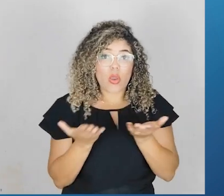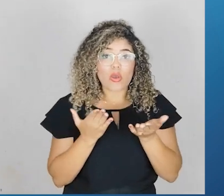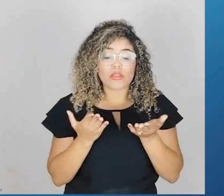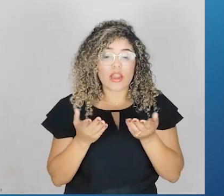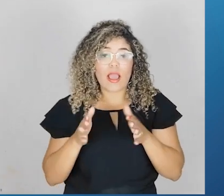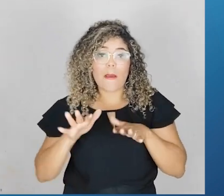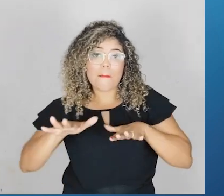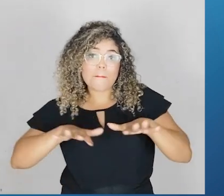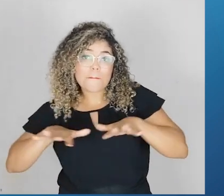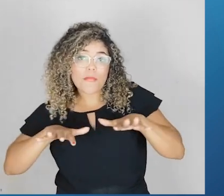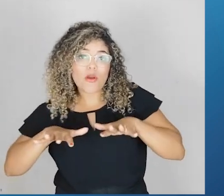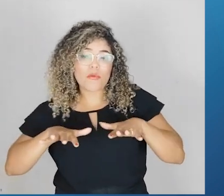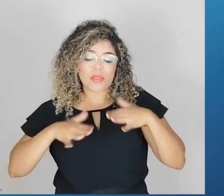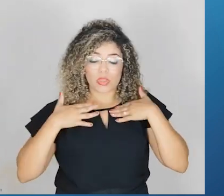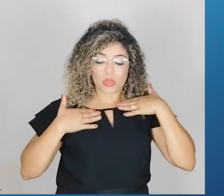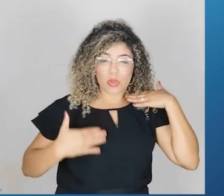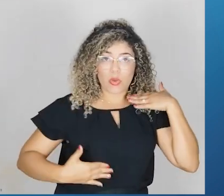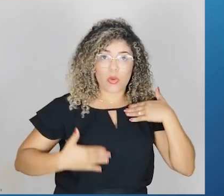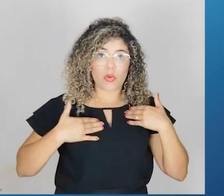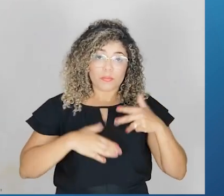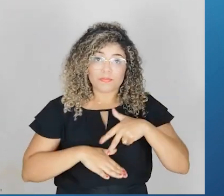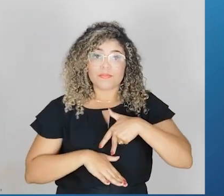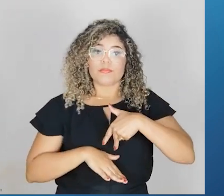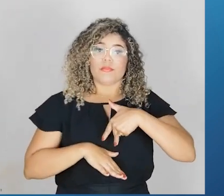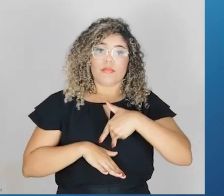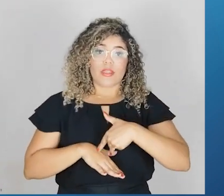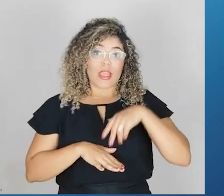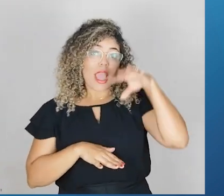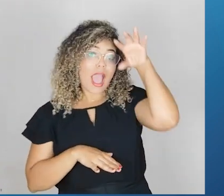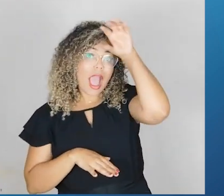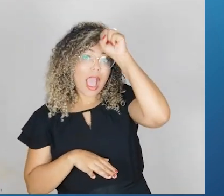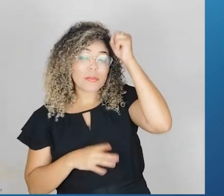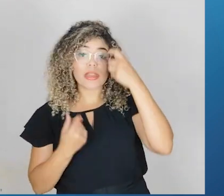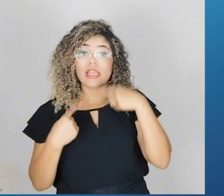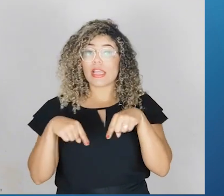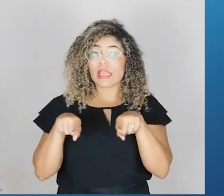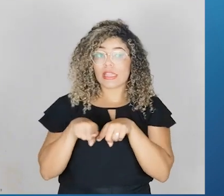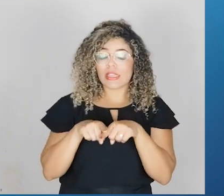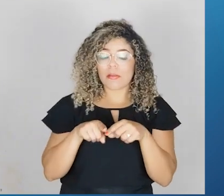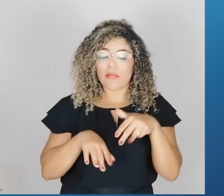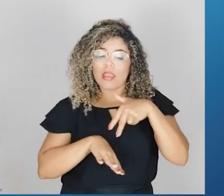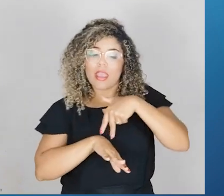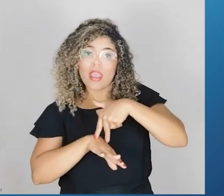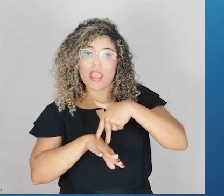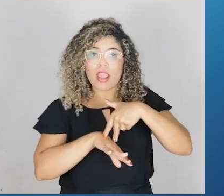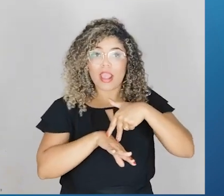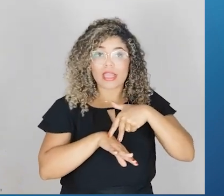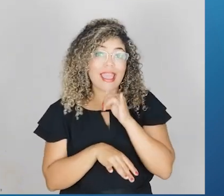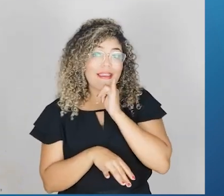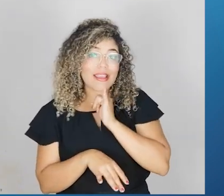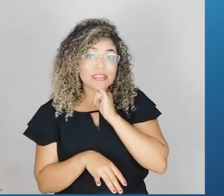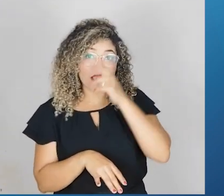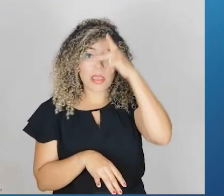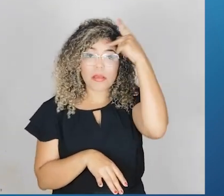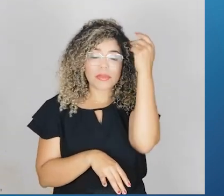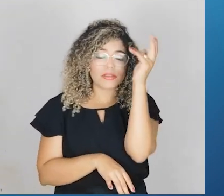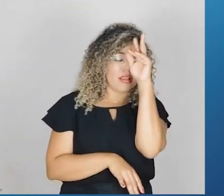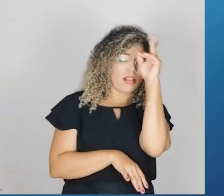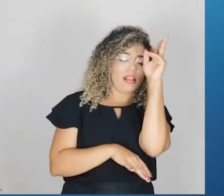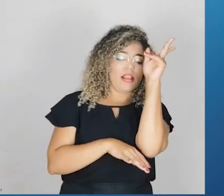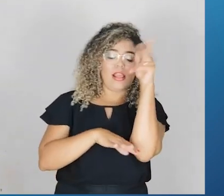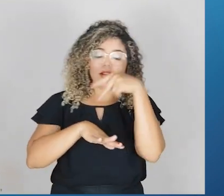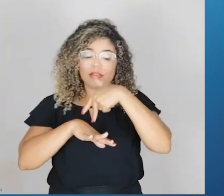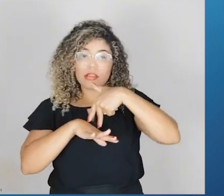movimentos voluntários do corpo, a postura, a aprendizagem e também o ponto de equilíbrio. Então, muitas vezes, quem está alcoolizado não tem